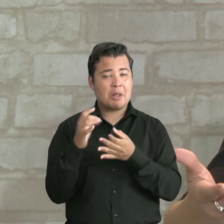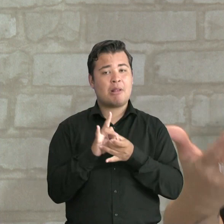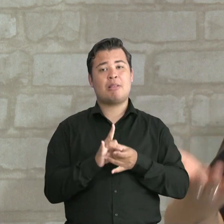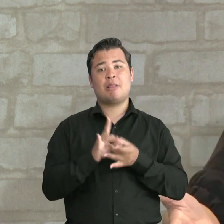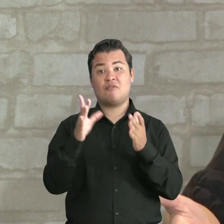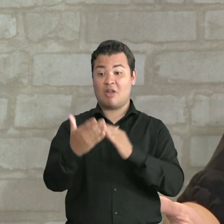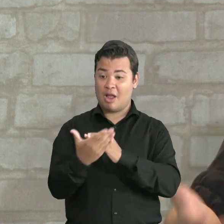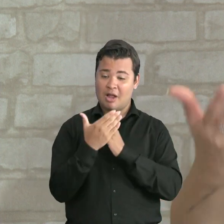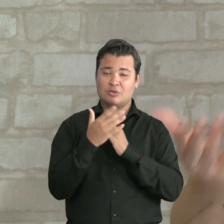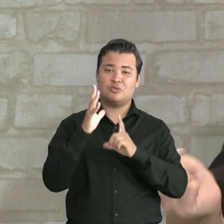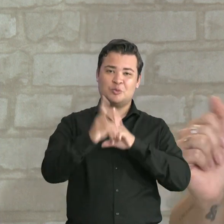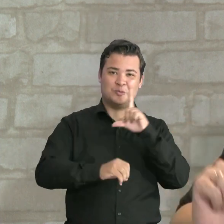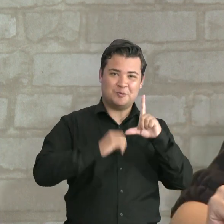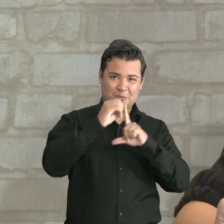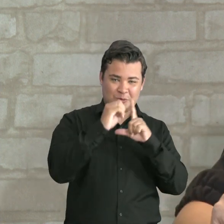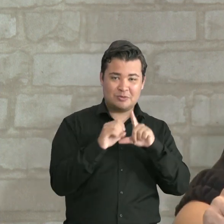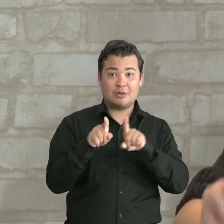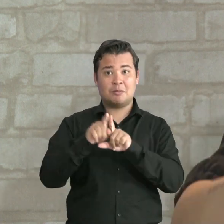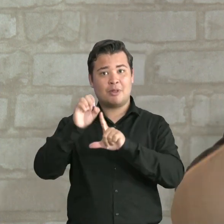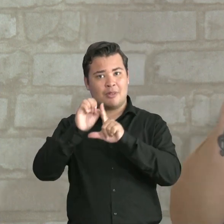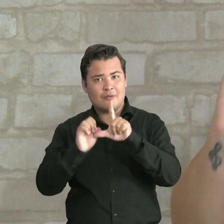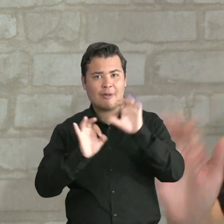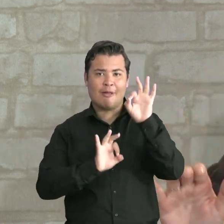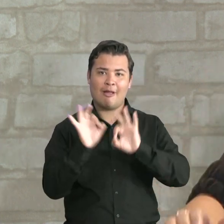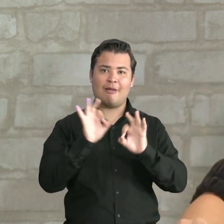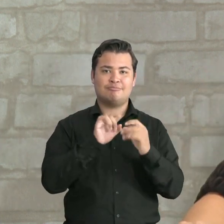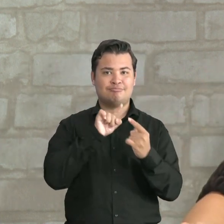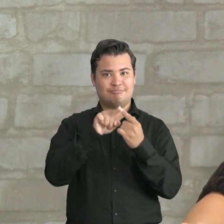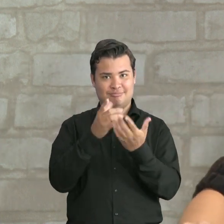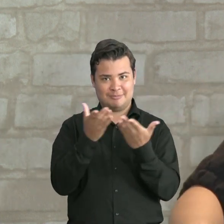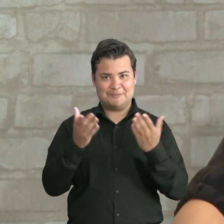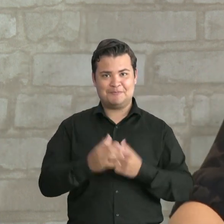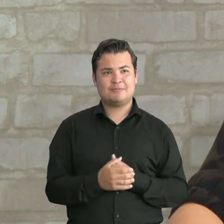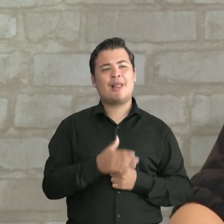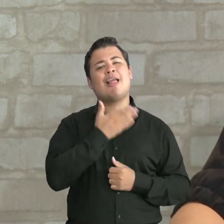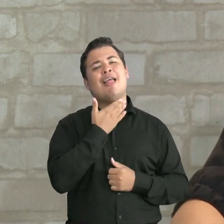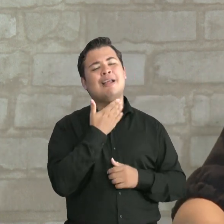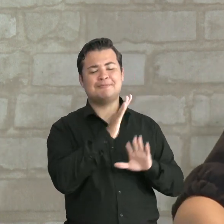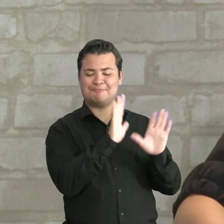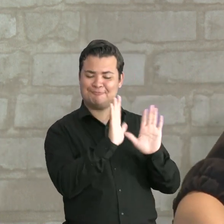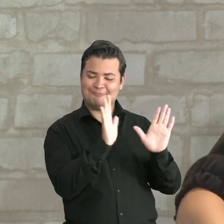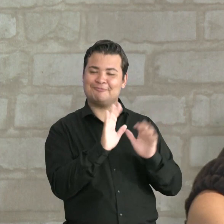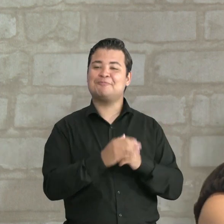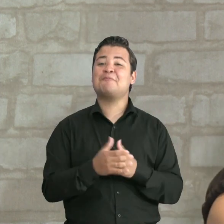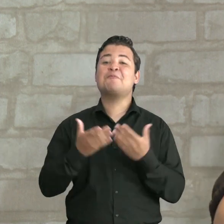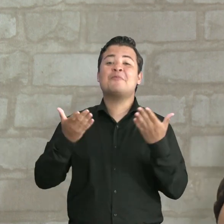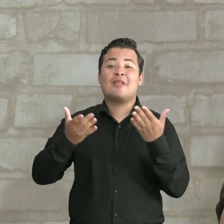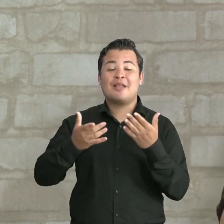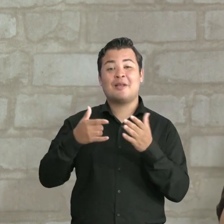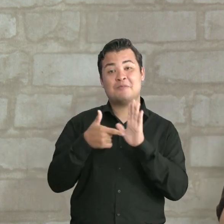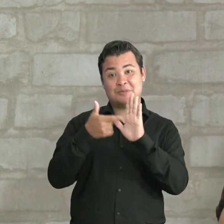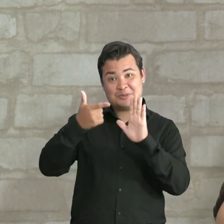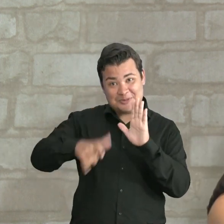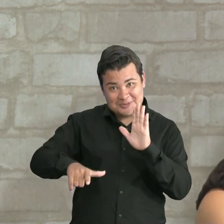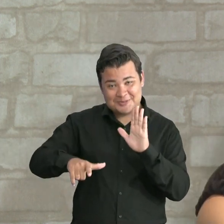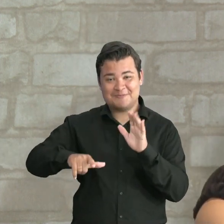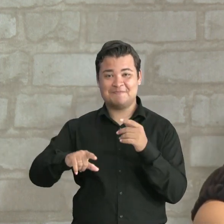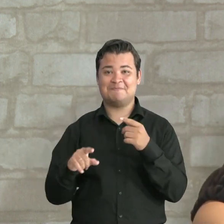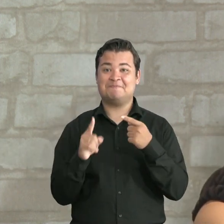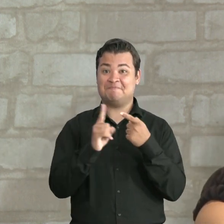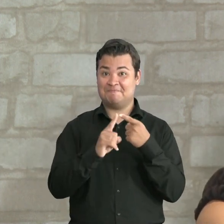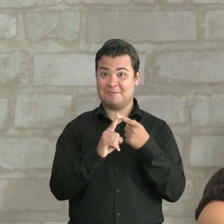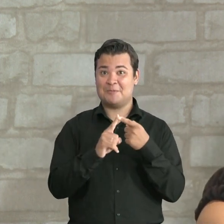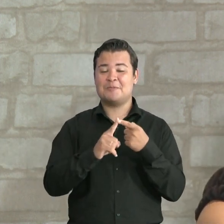a fazer o Mundo UFG e a TV UFG. Parar de conversa, reapresentar o nosso entrevistado, que está com a gente desde o